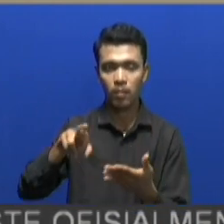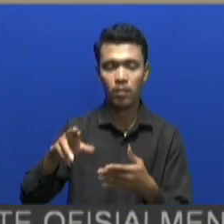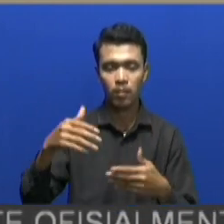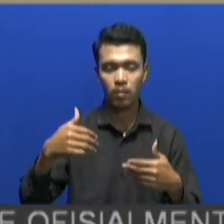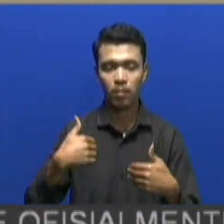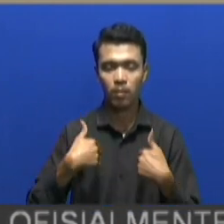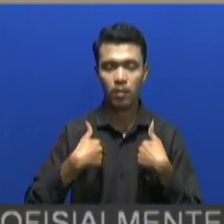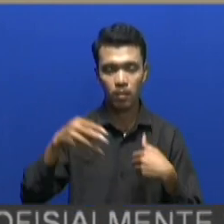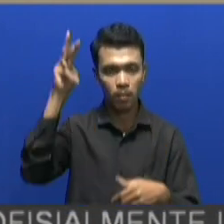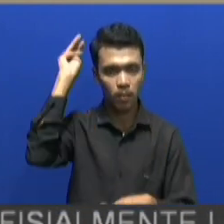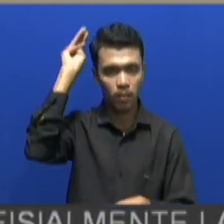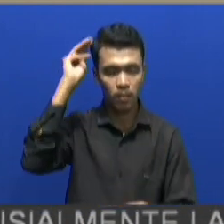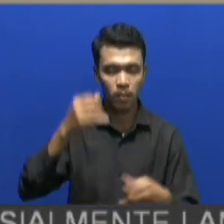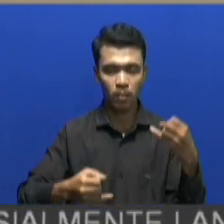então,